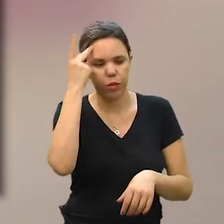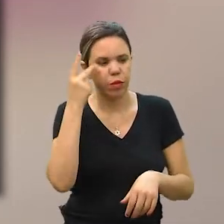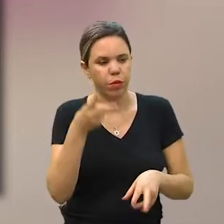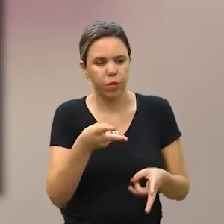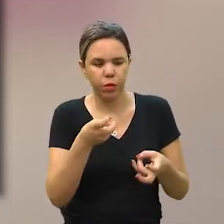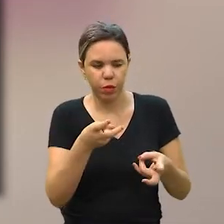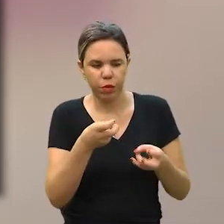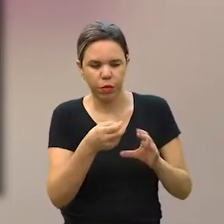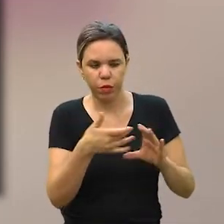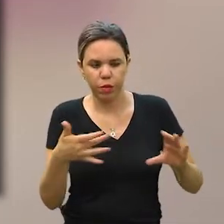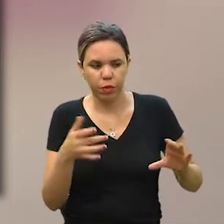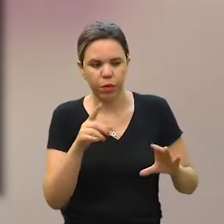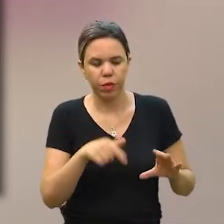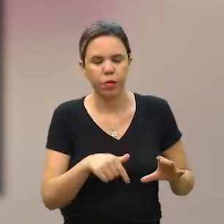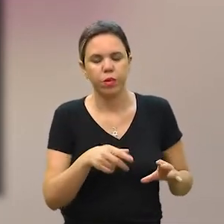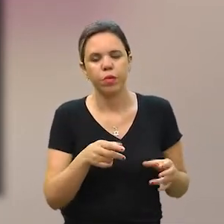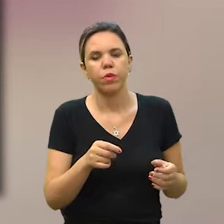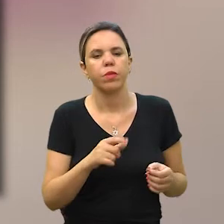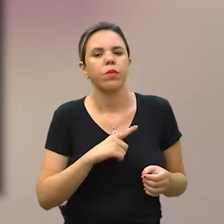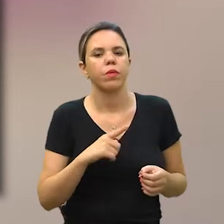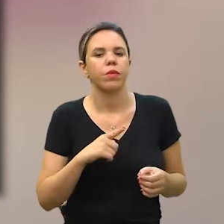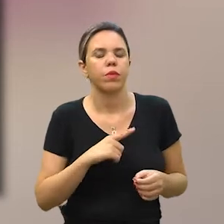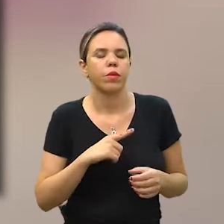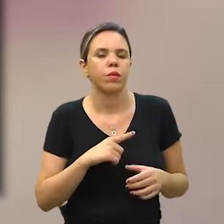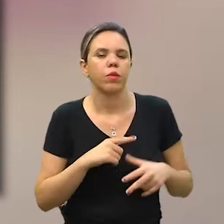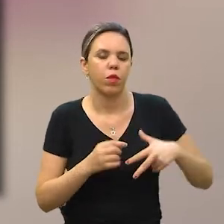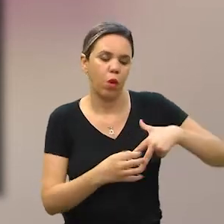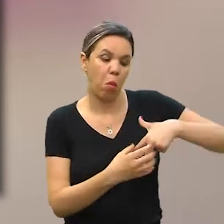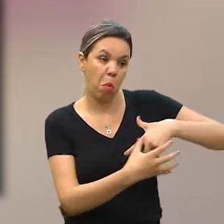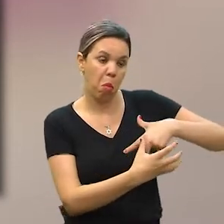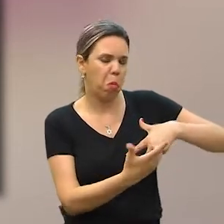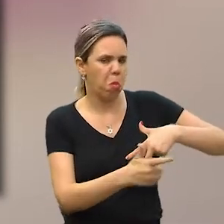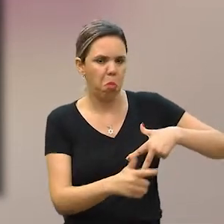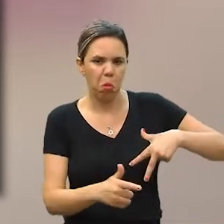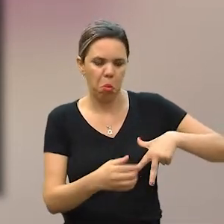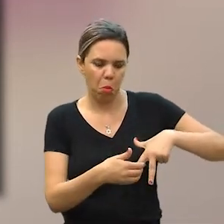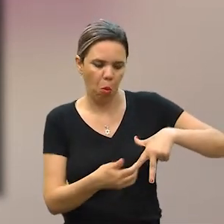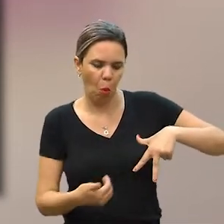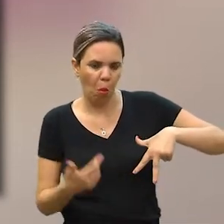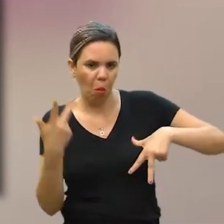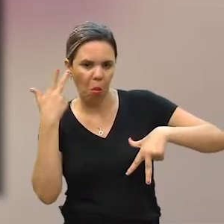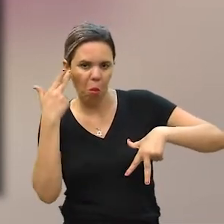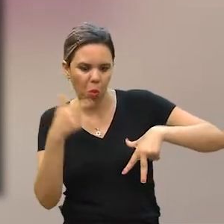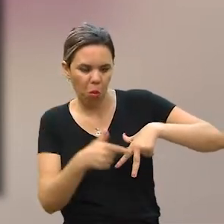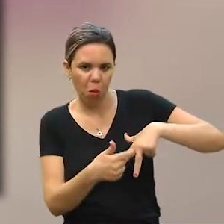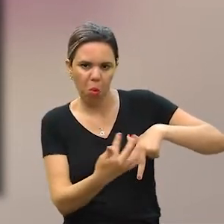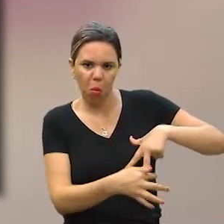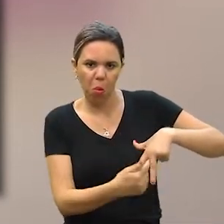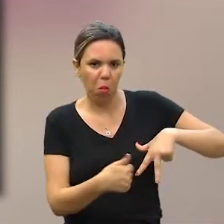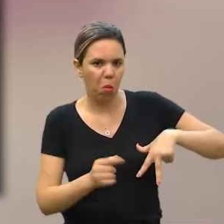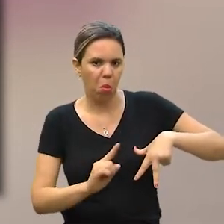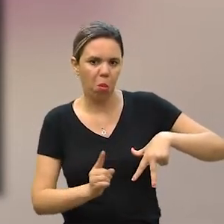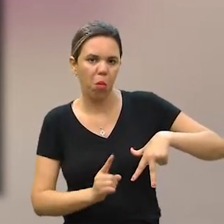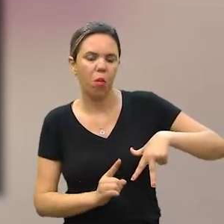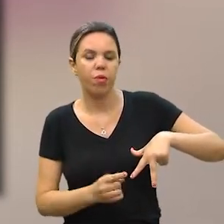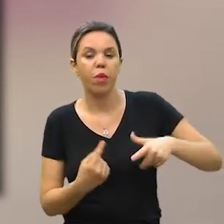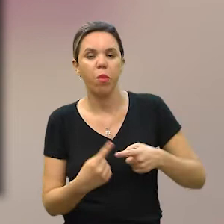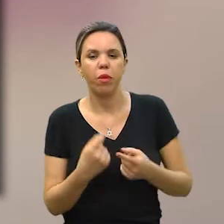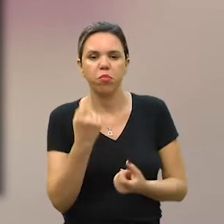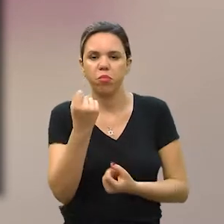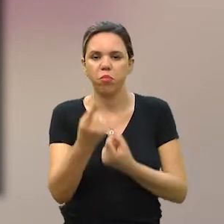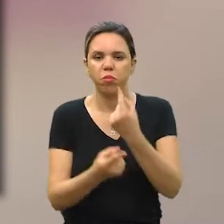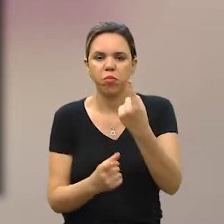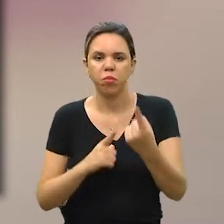a pessoa vai vendo? A característica é que você vê que fica uma perna inchada e a outra não está. Uma perna está doída e a outra não está.